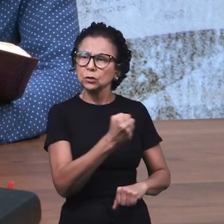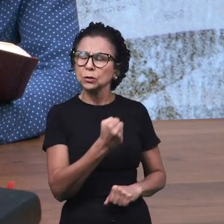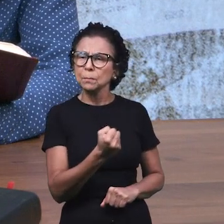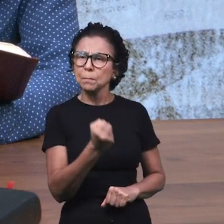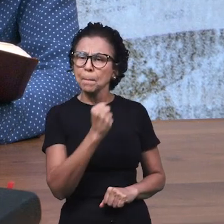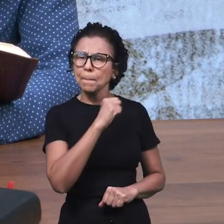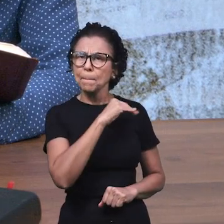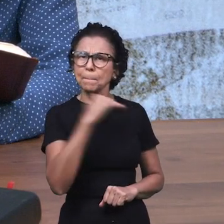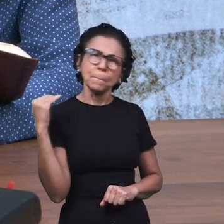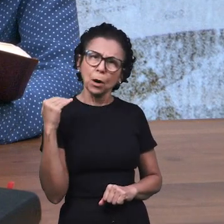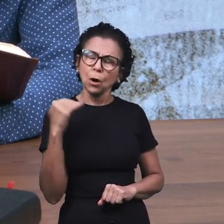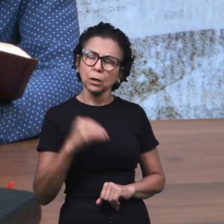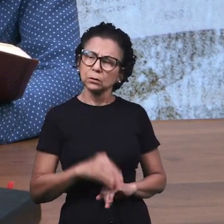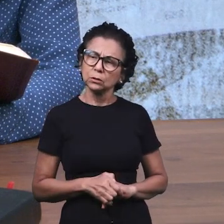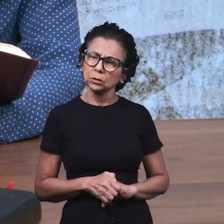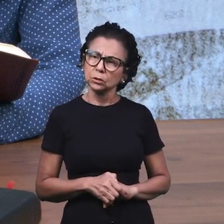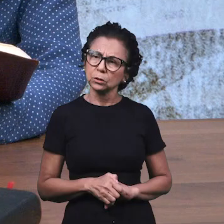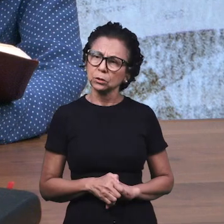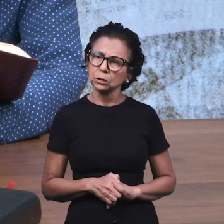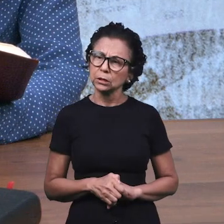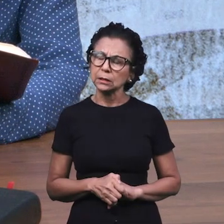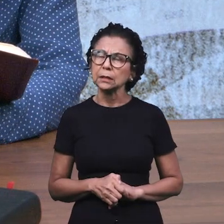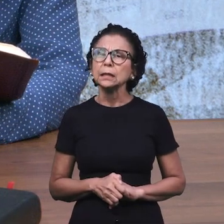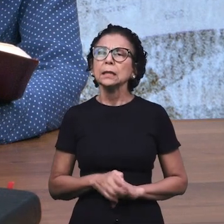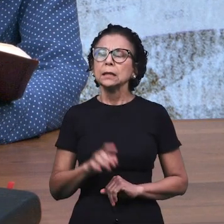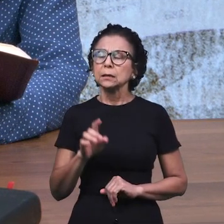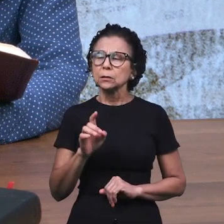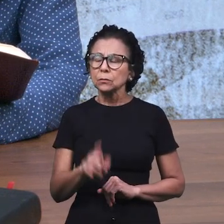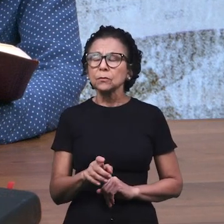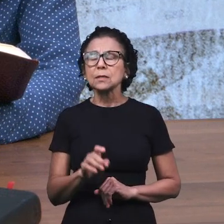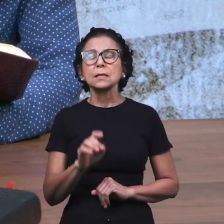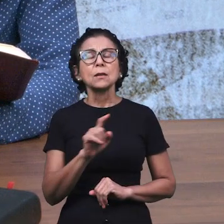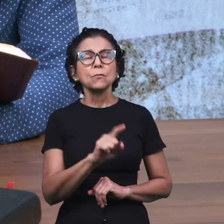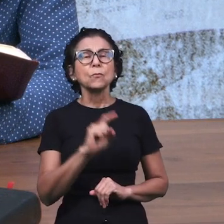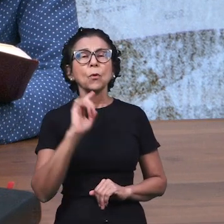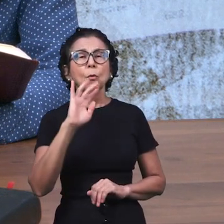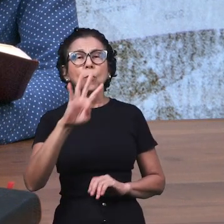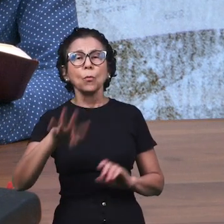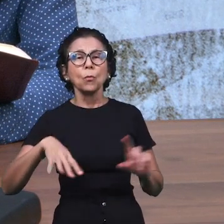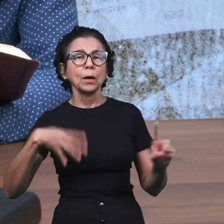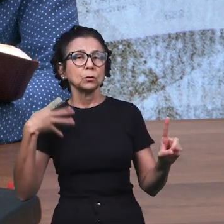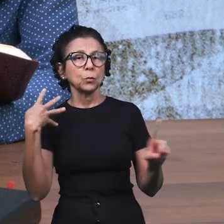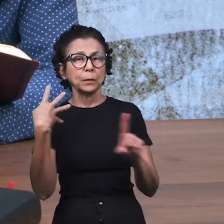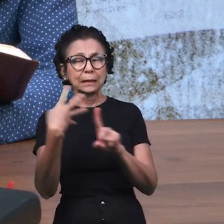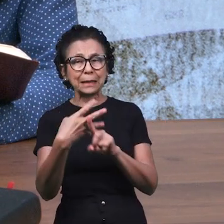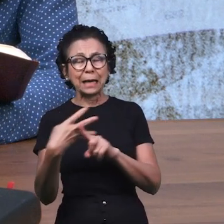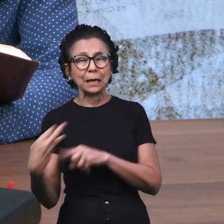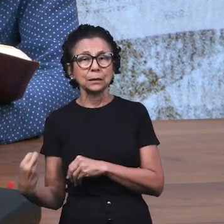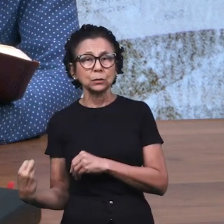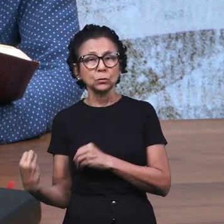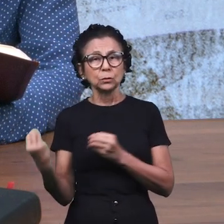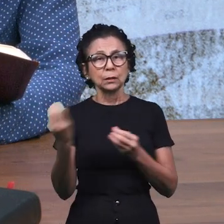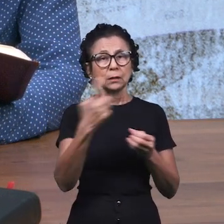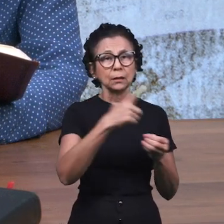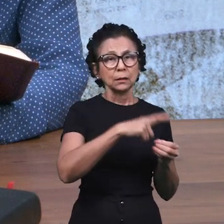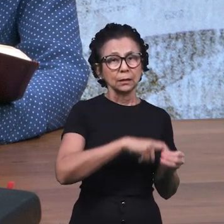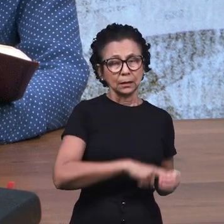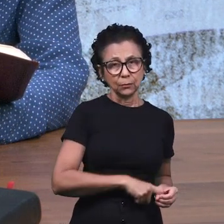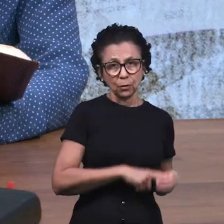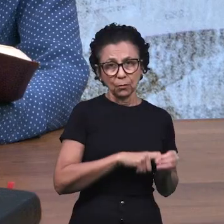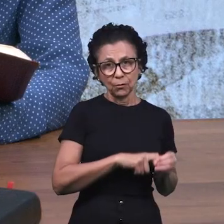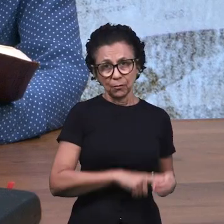cordeira tornará a dar quadruplicado, porque fez tal coisa e porque não